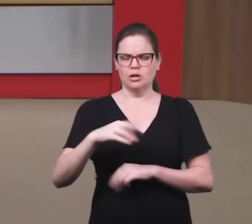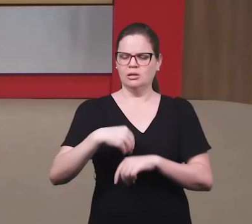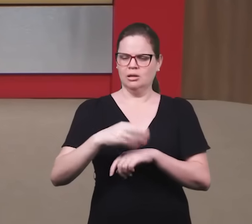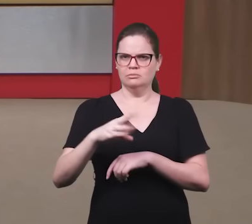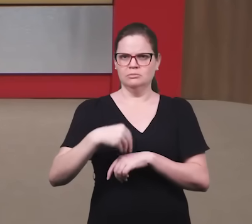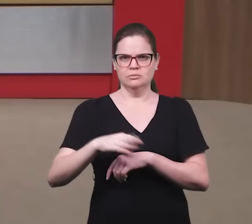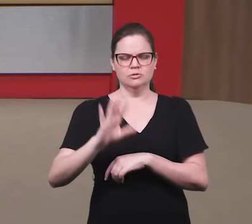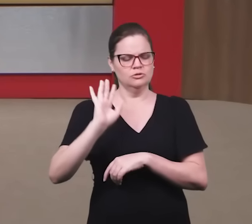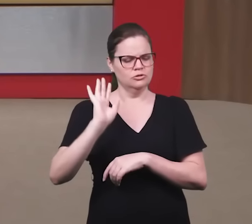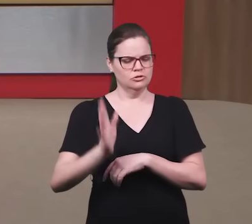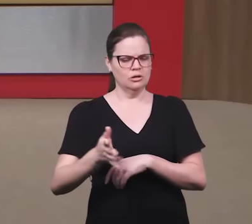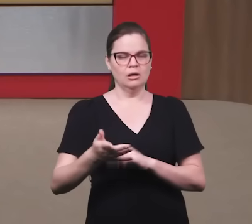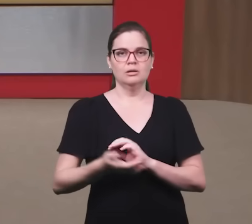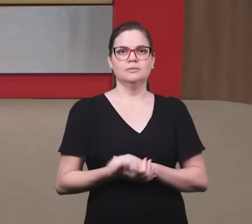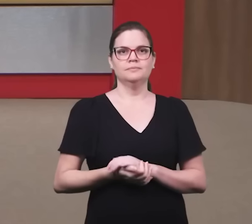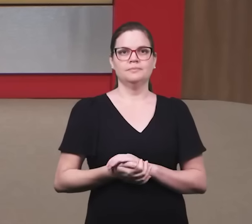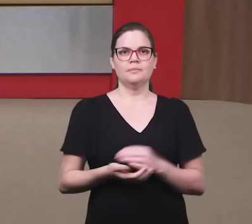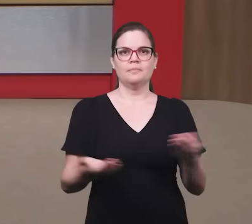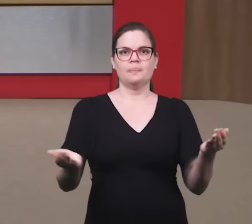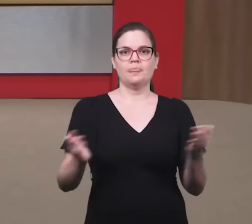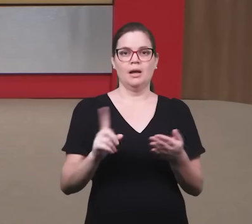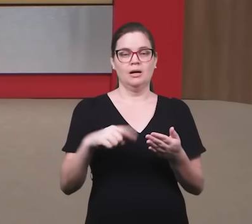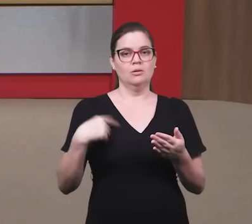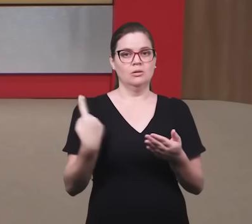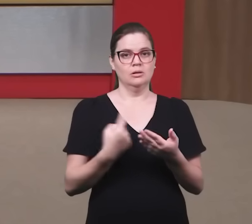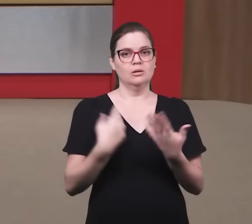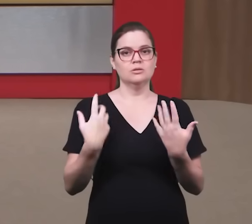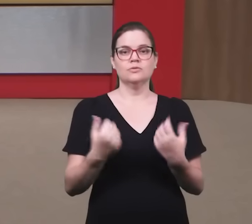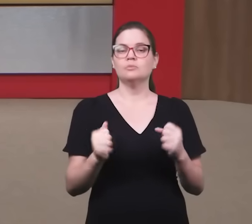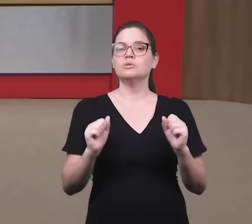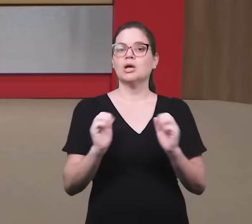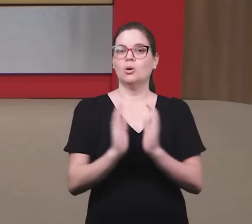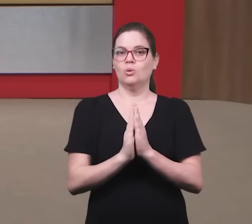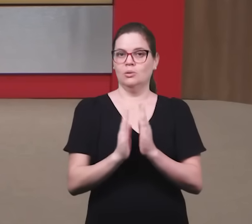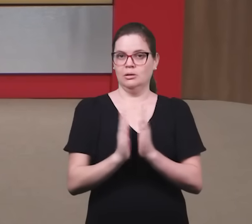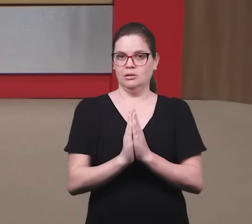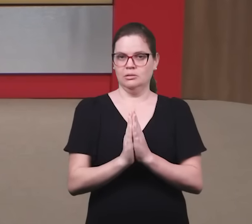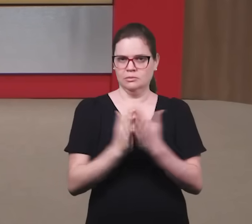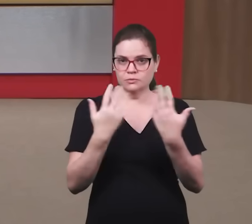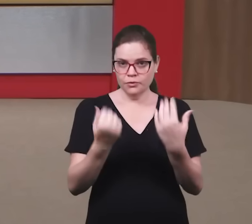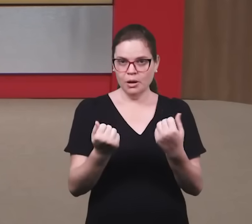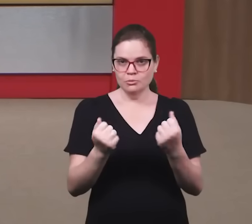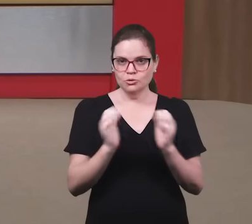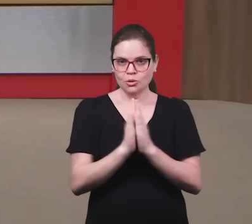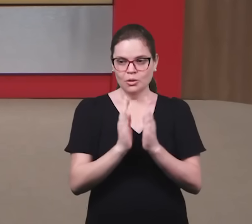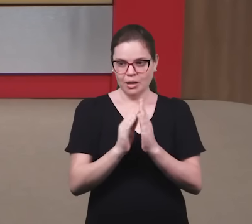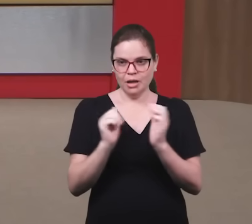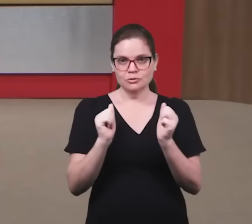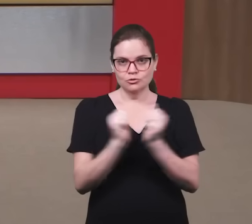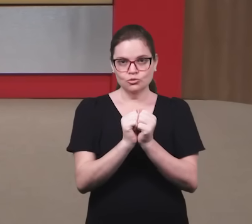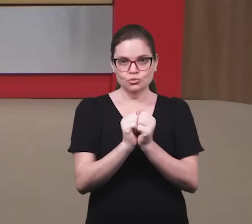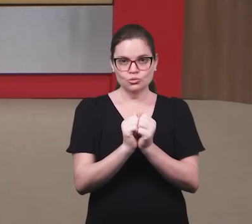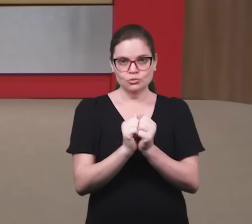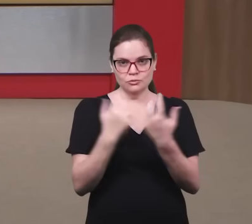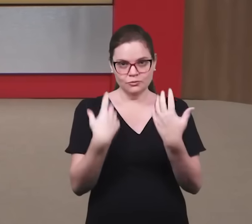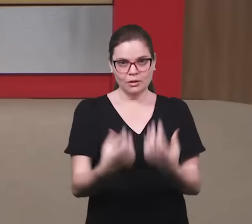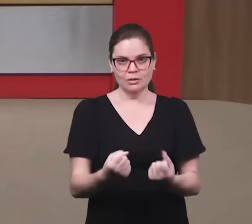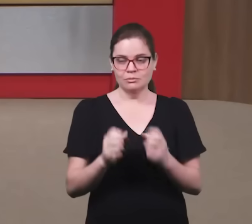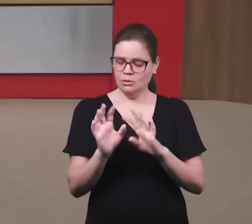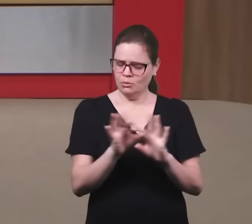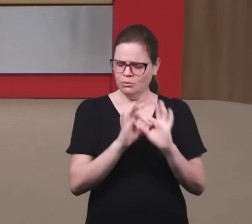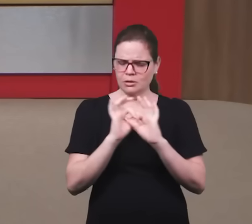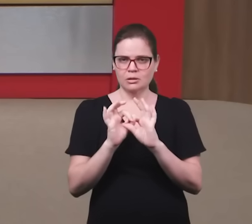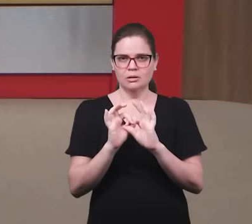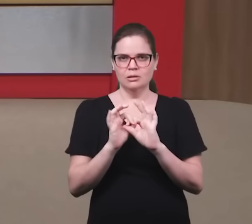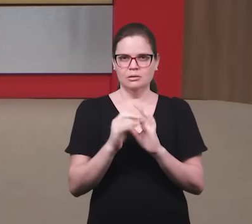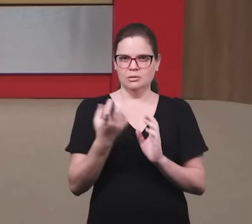pouco dela, nós vamos agora orar ao Senhor. Vamos orar juntos nesta comunhão. Se for